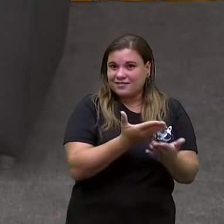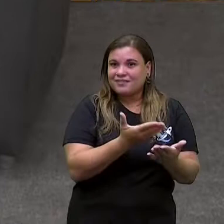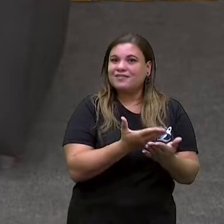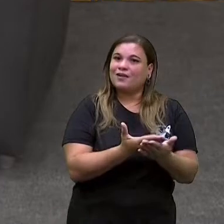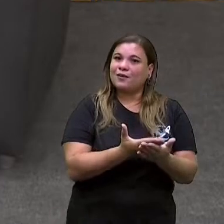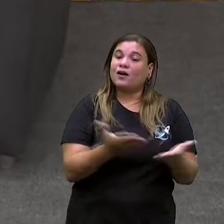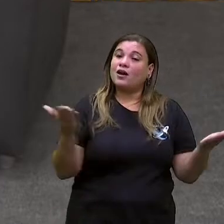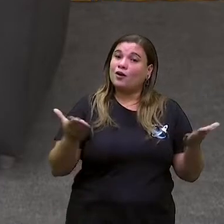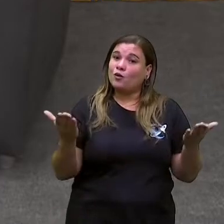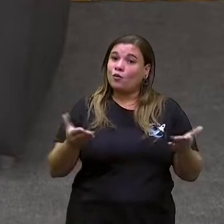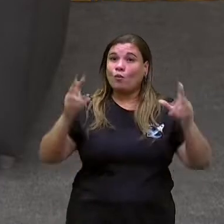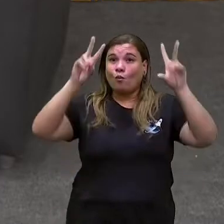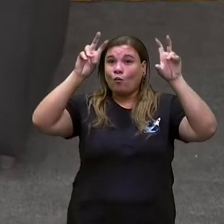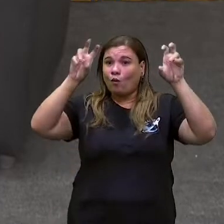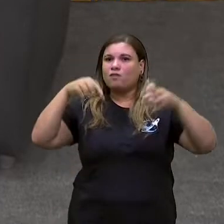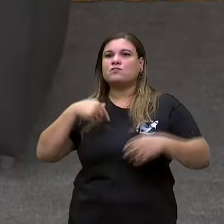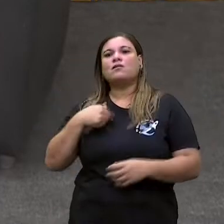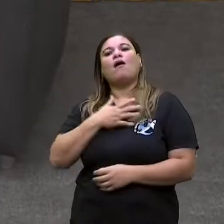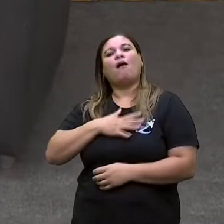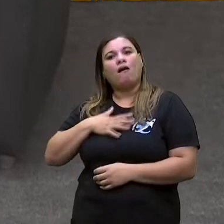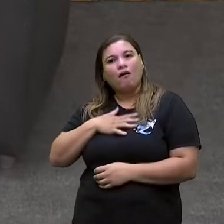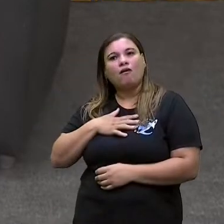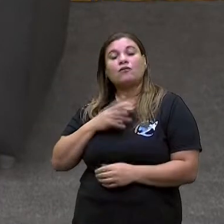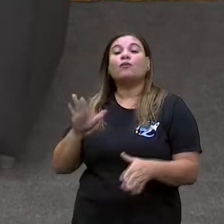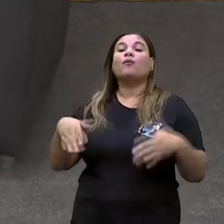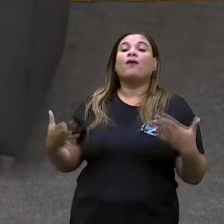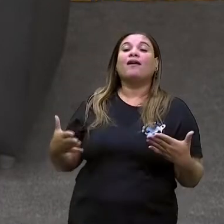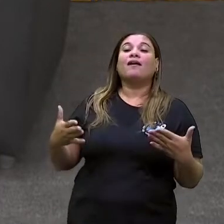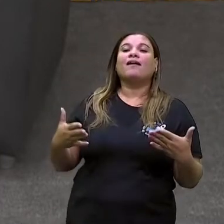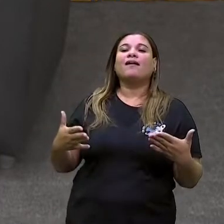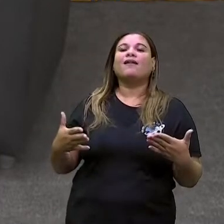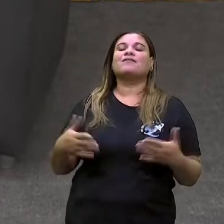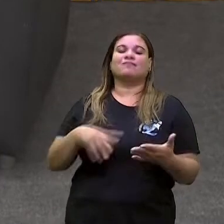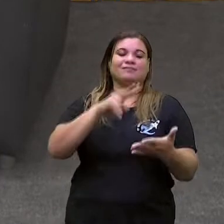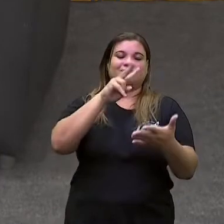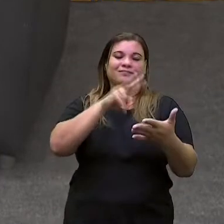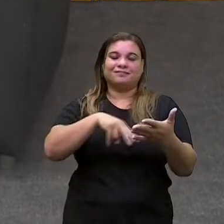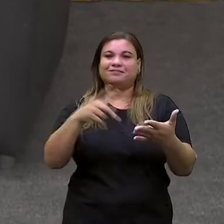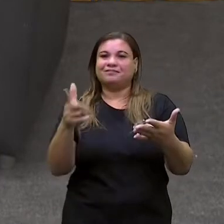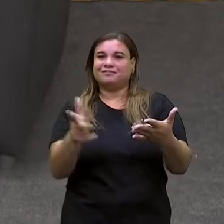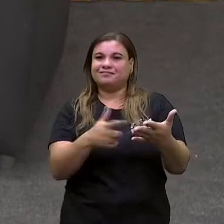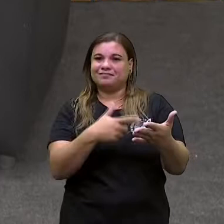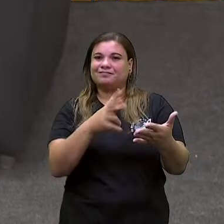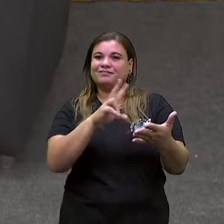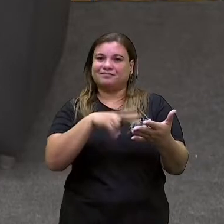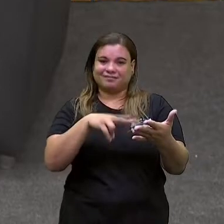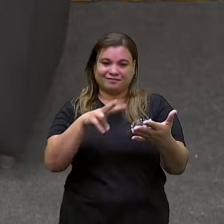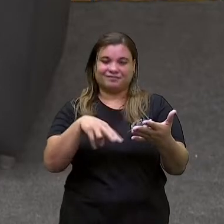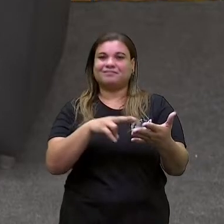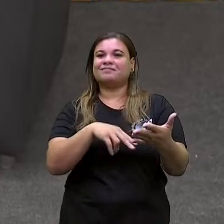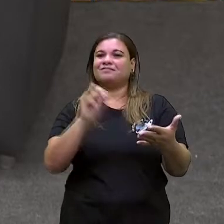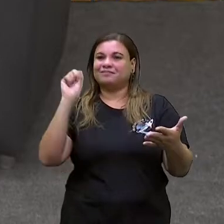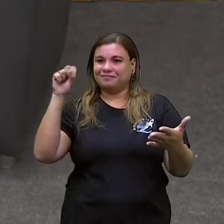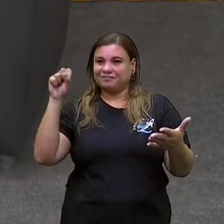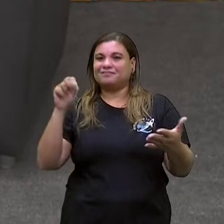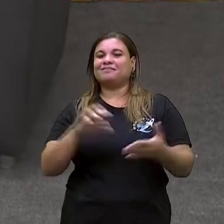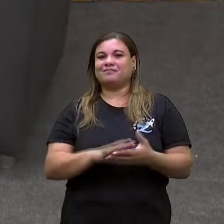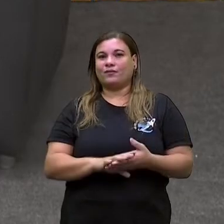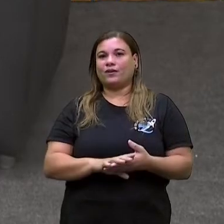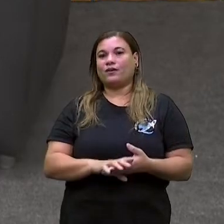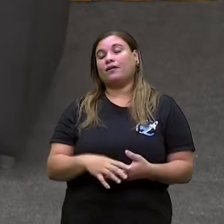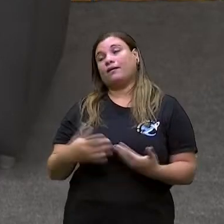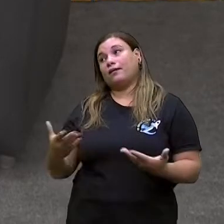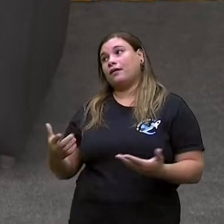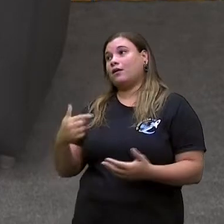Né? Eu sou mestre em língua portuguesa pelo Instituto Federal do Espírito Santo e especialista